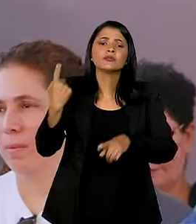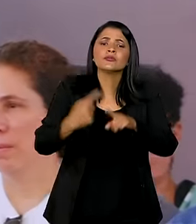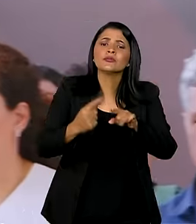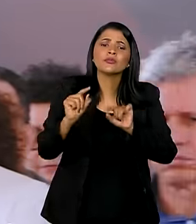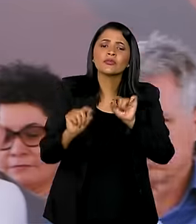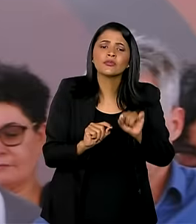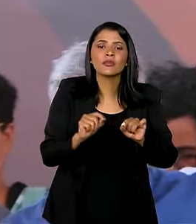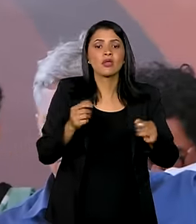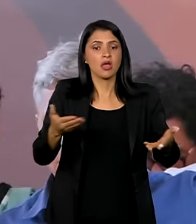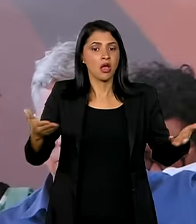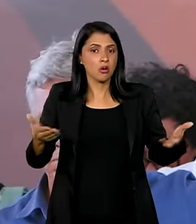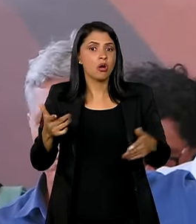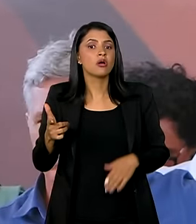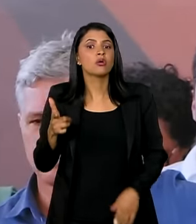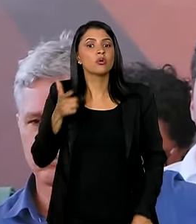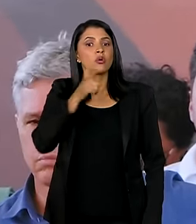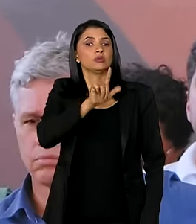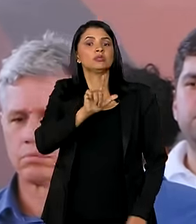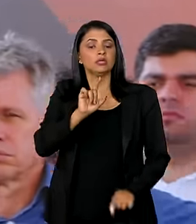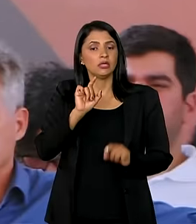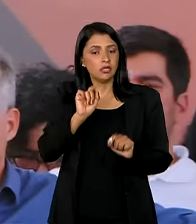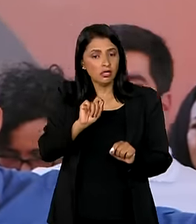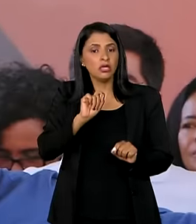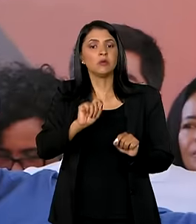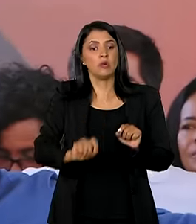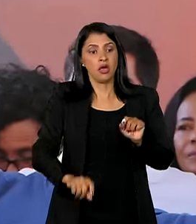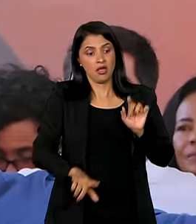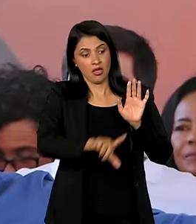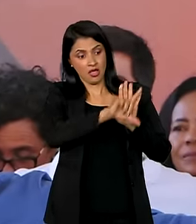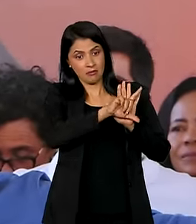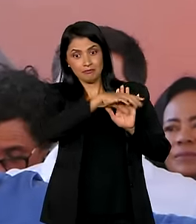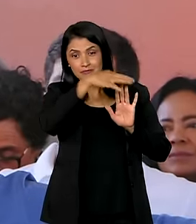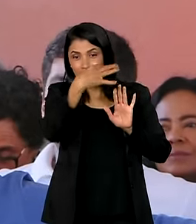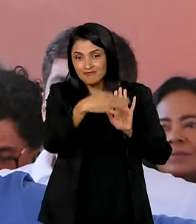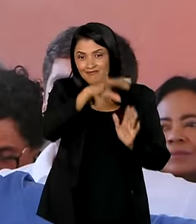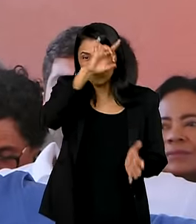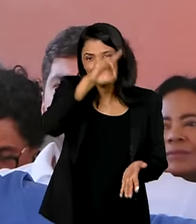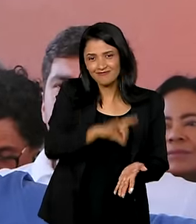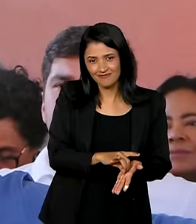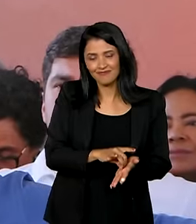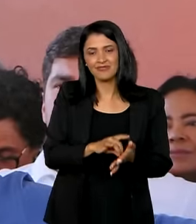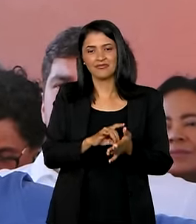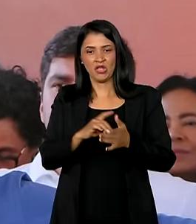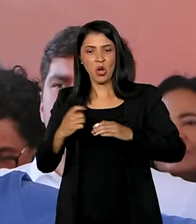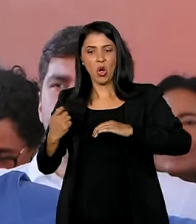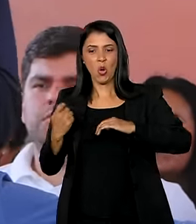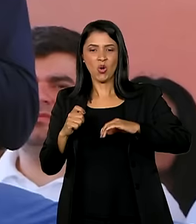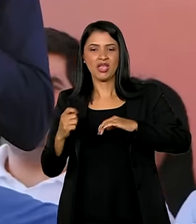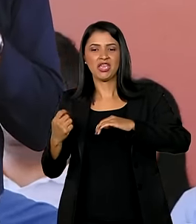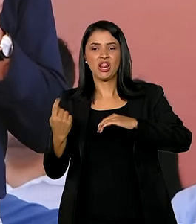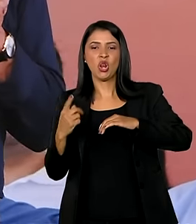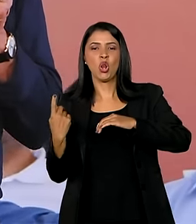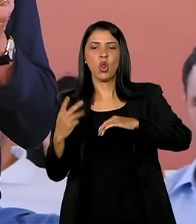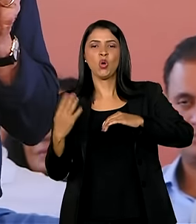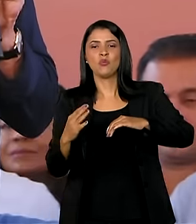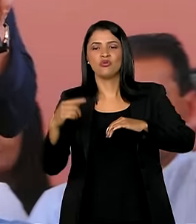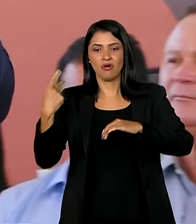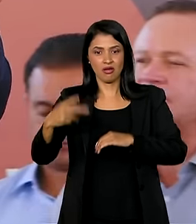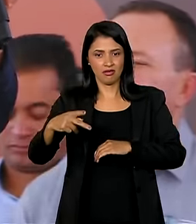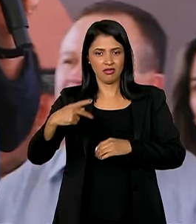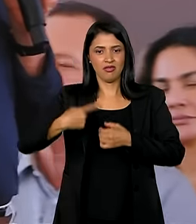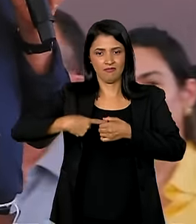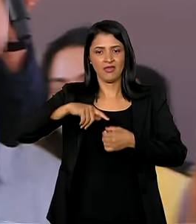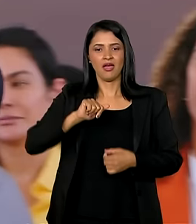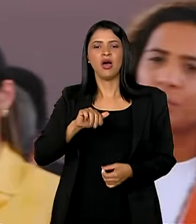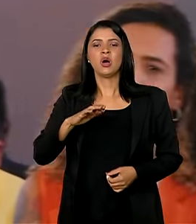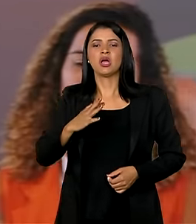Porque agora que nós conseguimos legalizar o quilombo de Alcântara, agora que